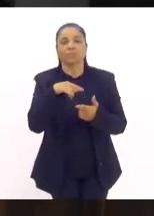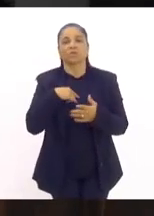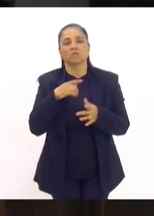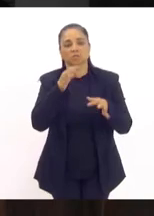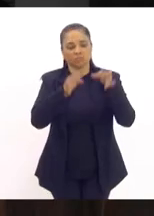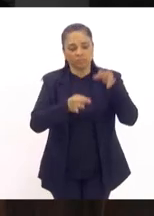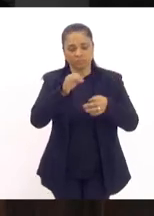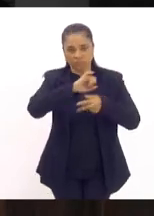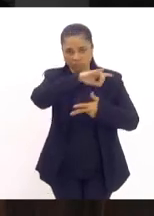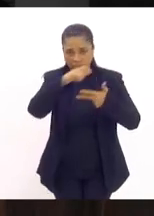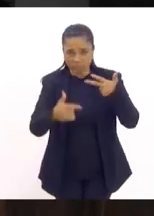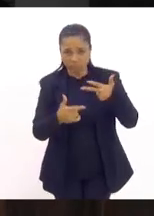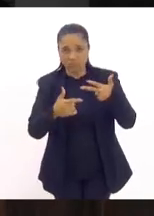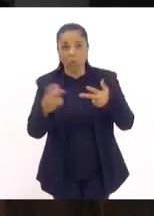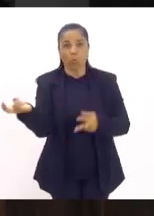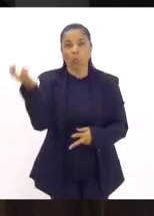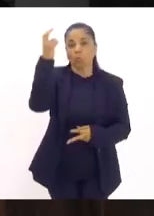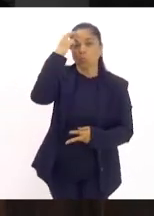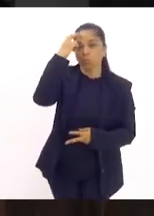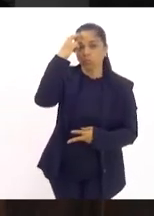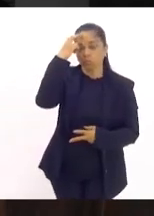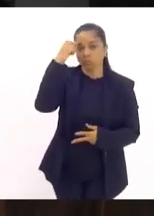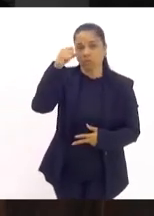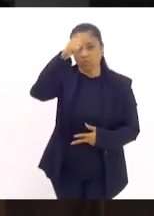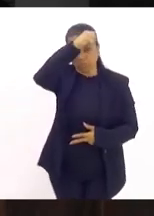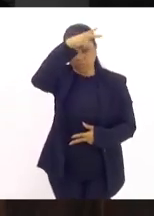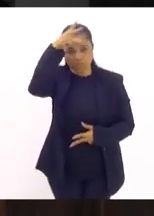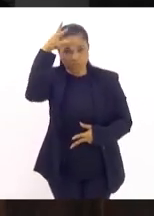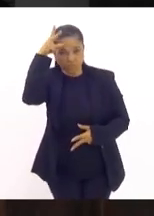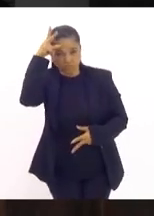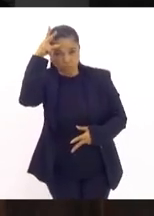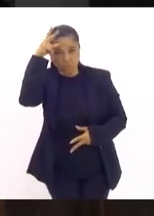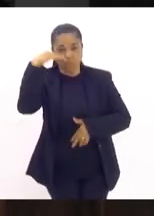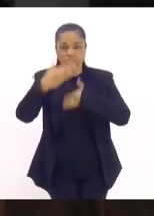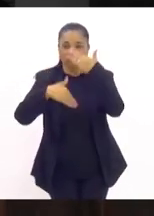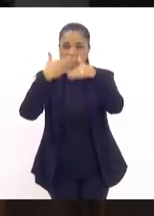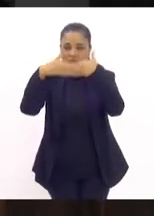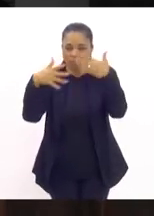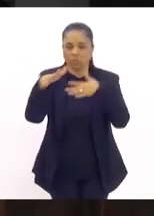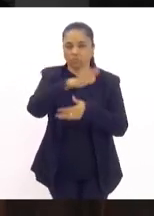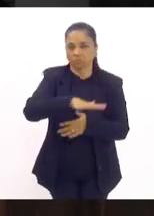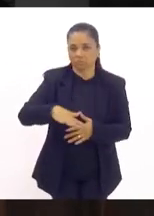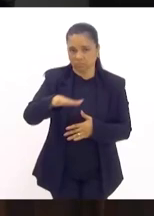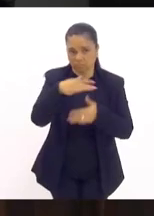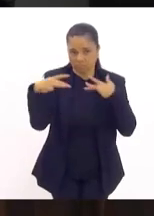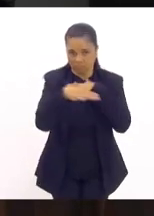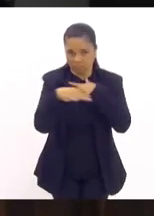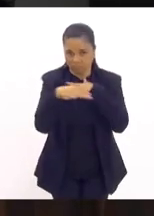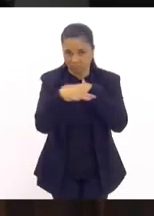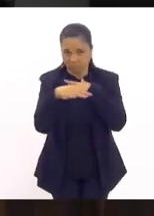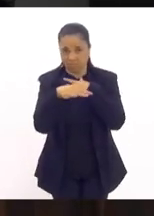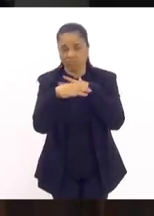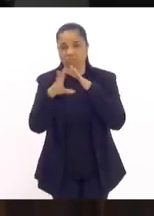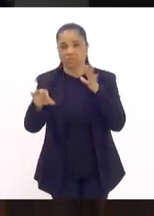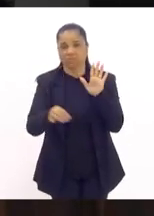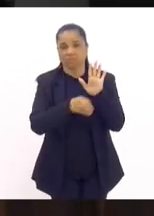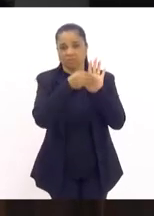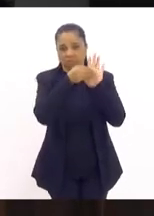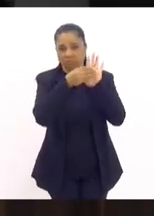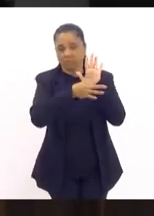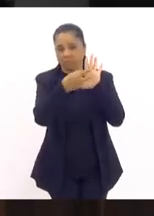de Cultura e de Assuntos Municipais de Desenvolvimento Regional. Para emitir parecer